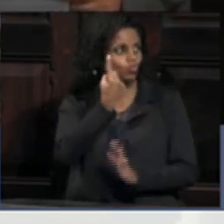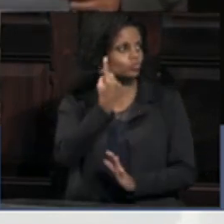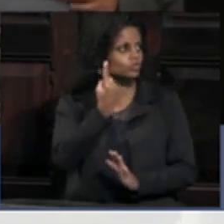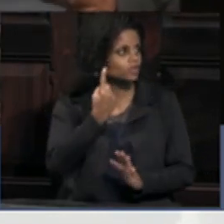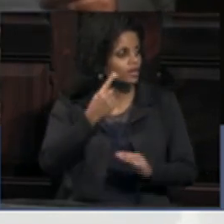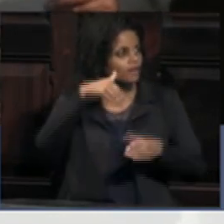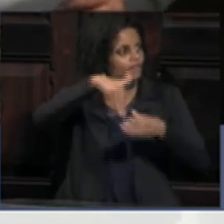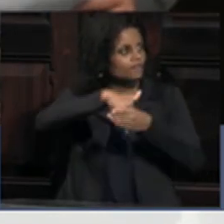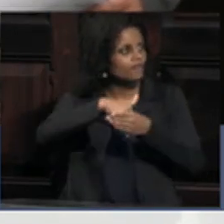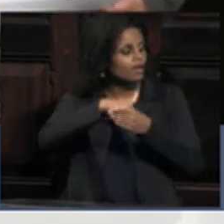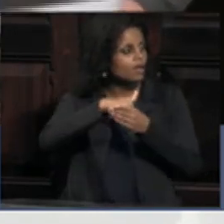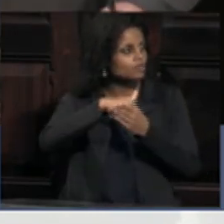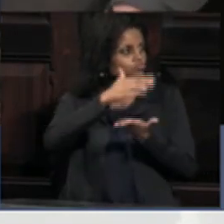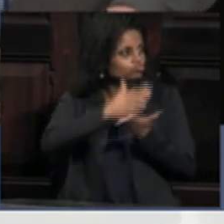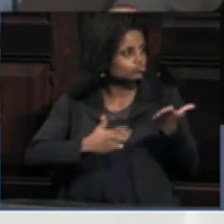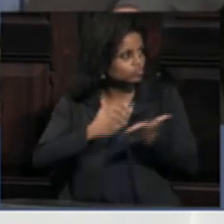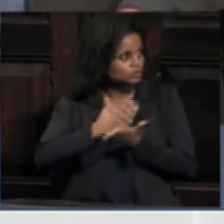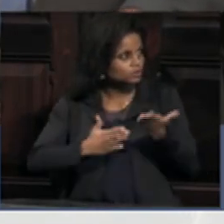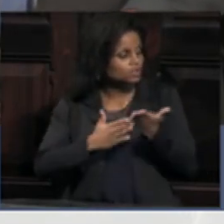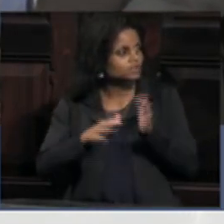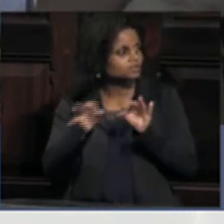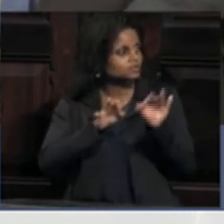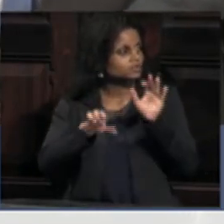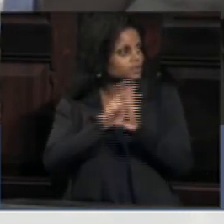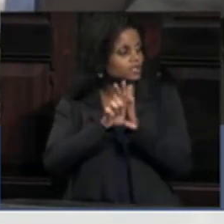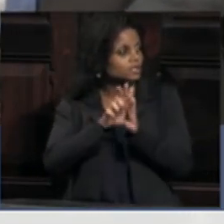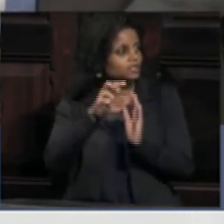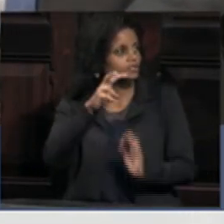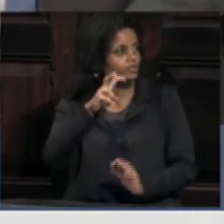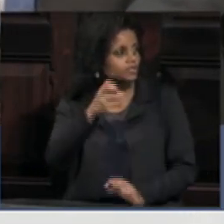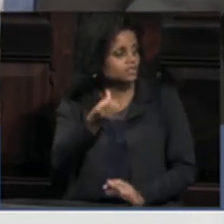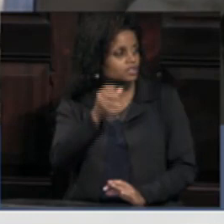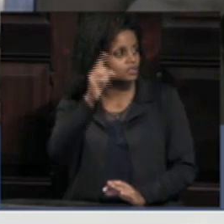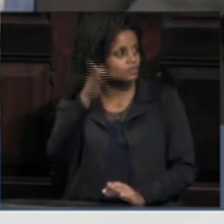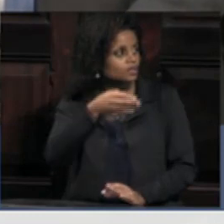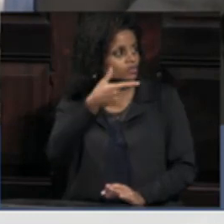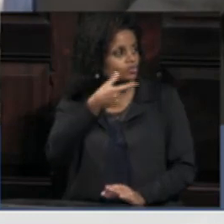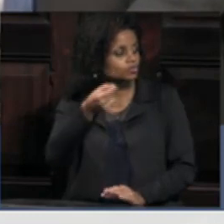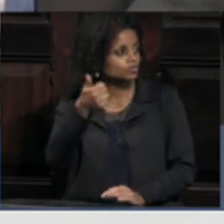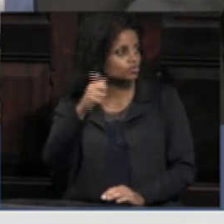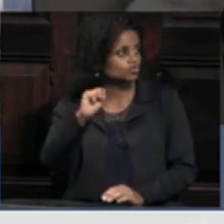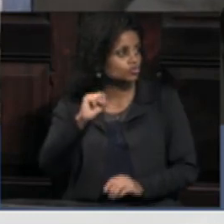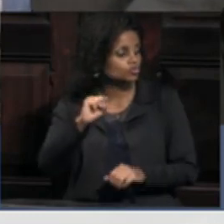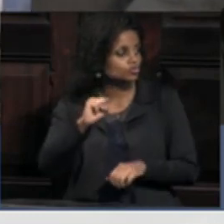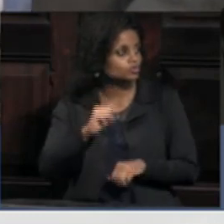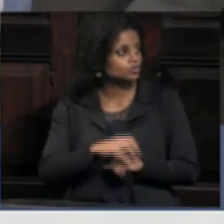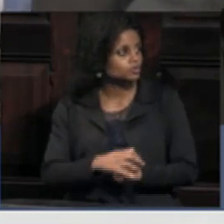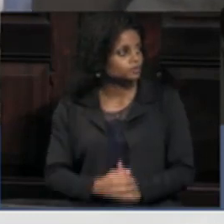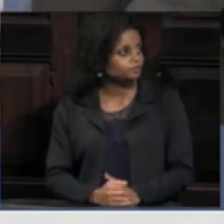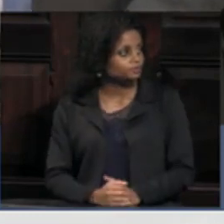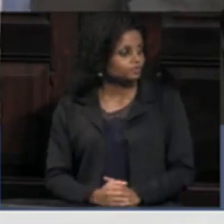Veto parcial oposto ao projeto de lei complementar 56/2018, da autoria do Poder Executivo.